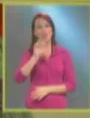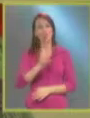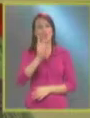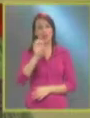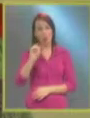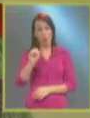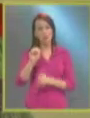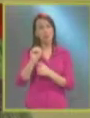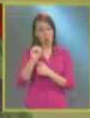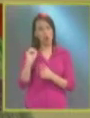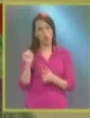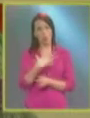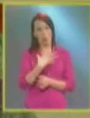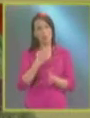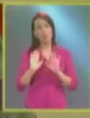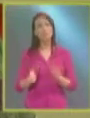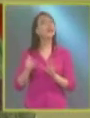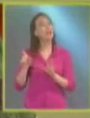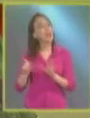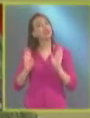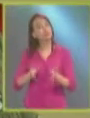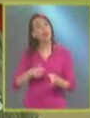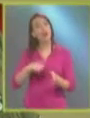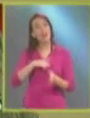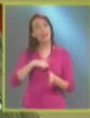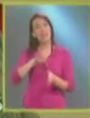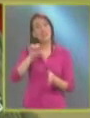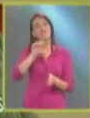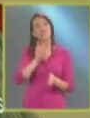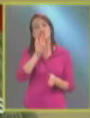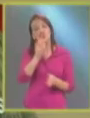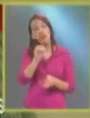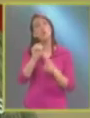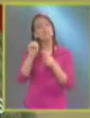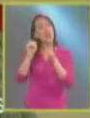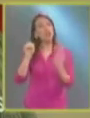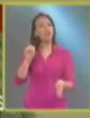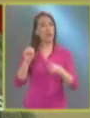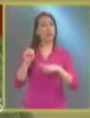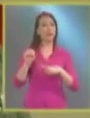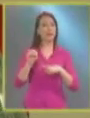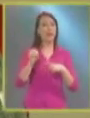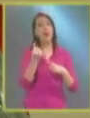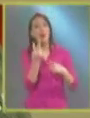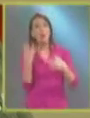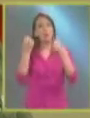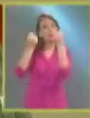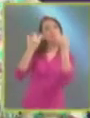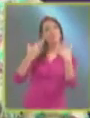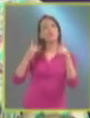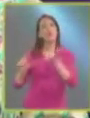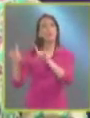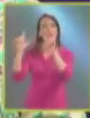mais recente que está sendo lançado, ele já está até descrevendo alguma coisa que é de imagem. Entendi.